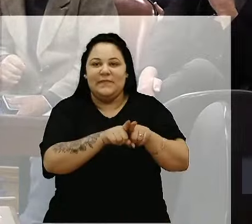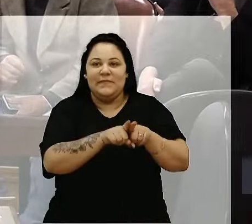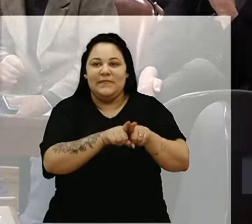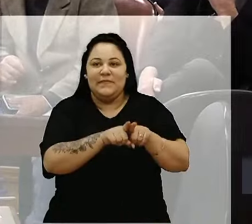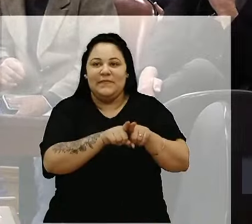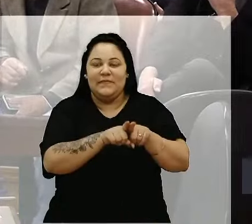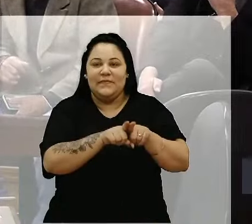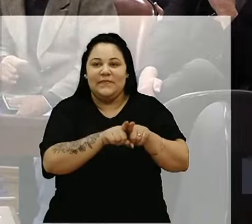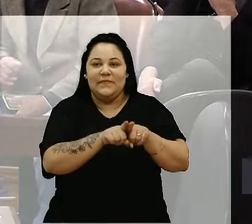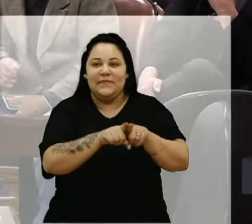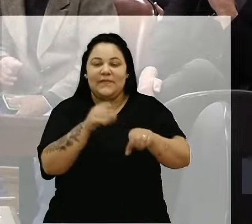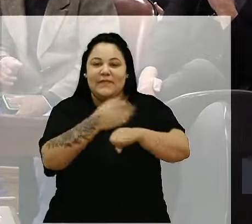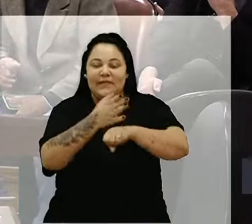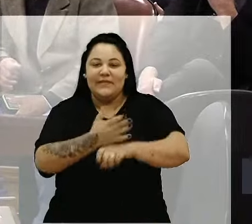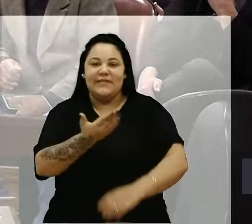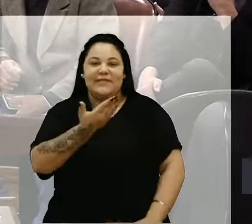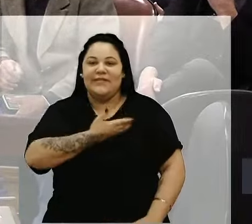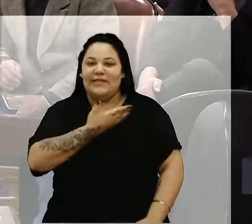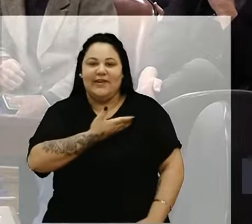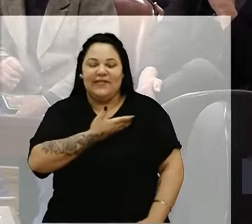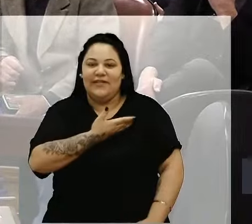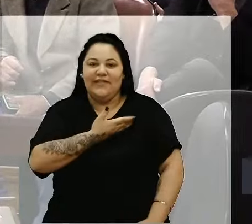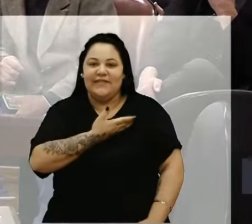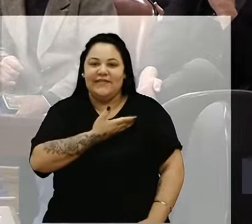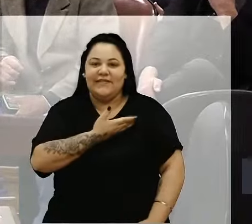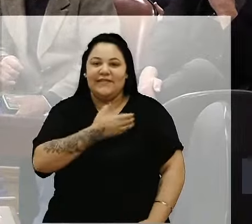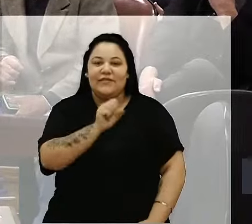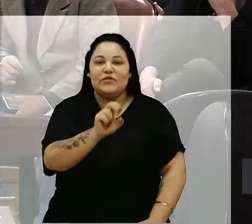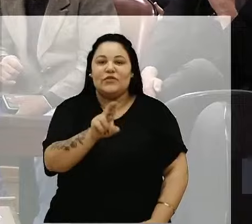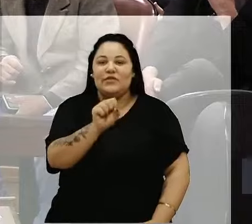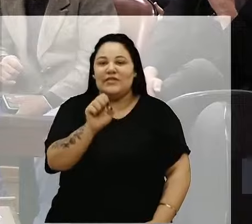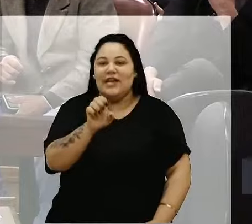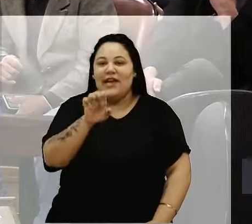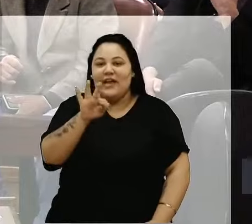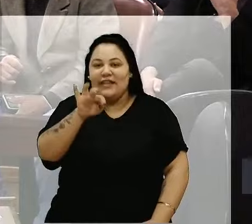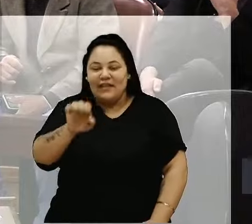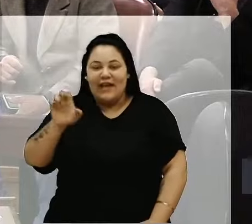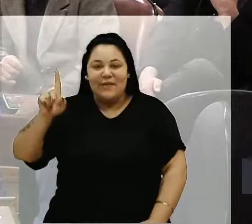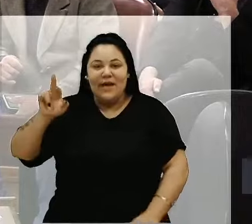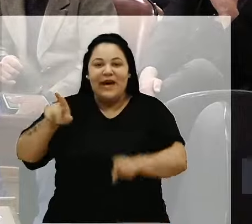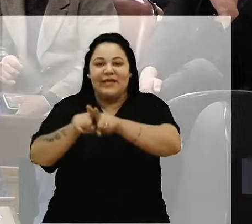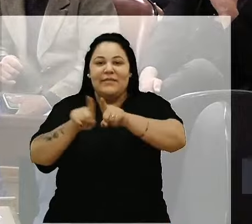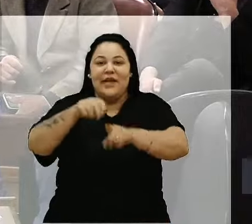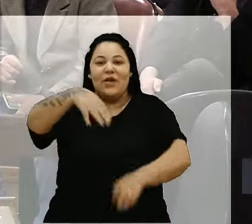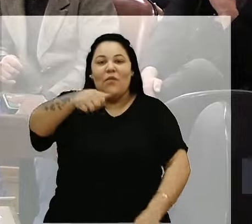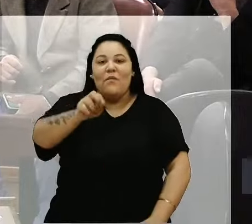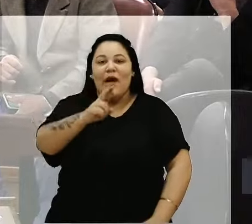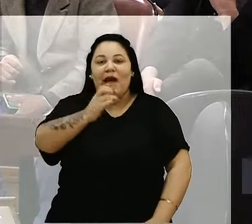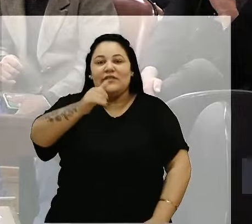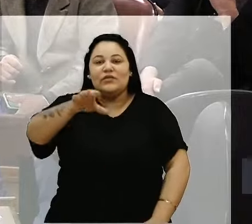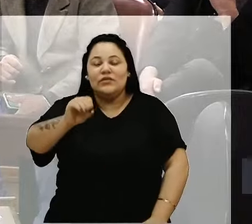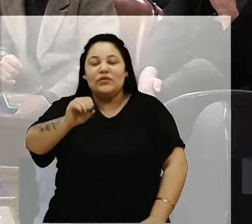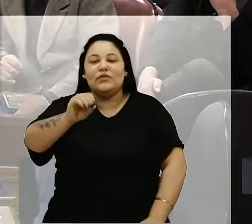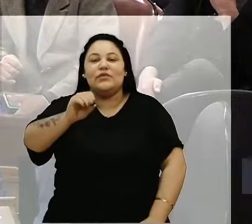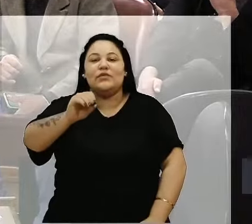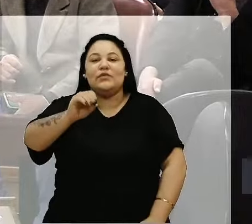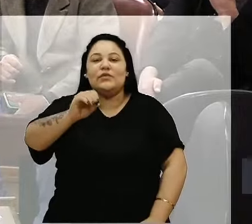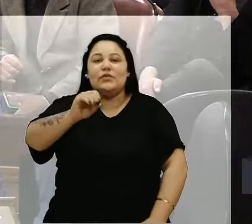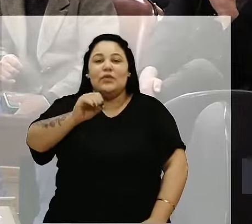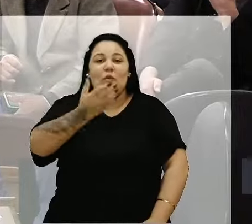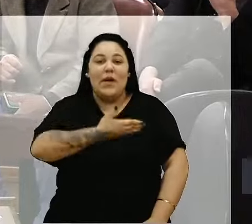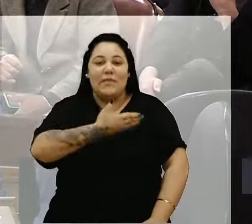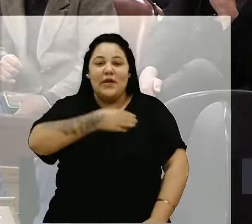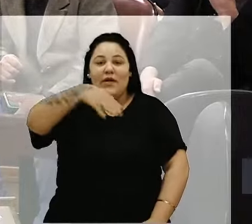Pese, amigos. A Suzete Rodrigues, a irmã. O Márcio da Cruz, um amigo. A